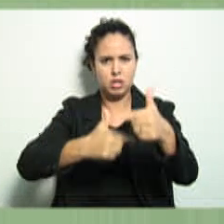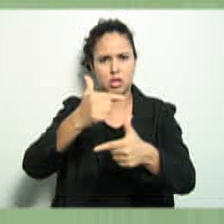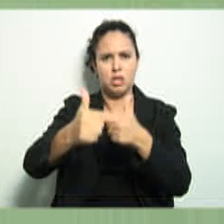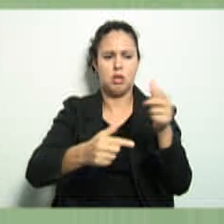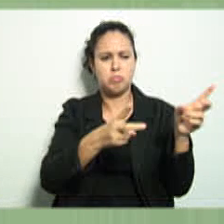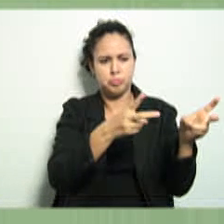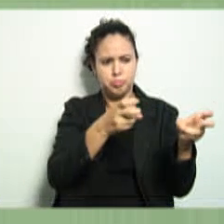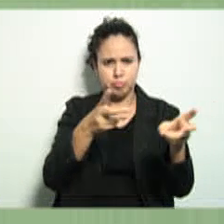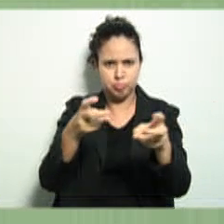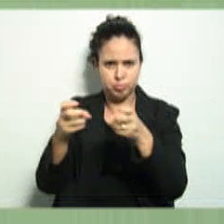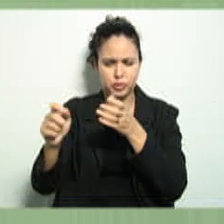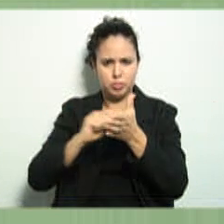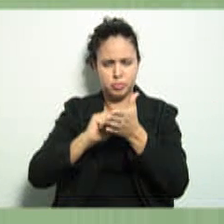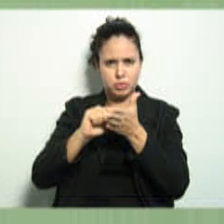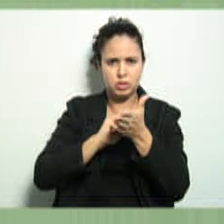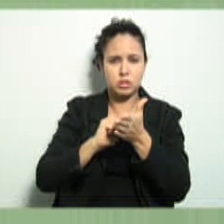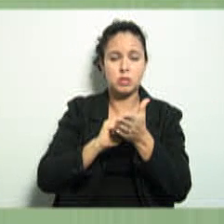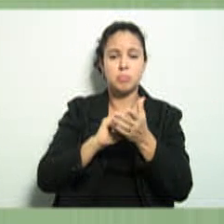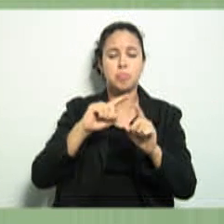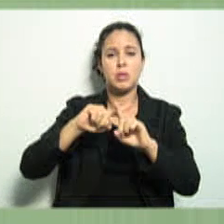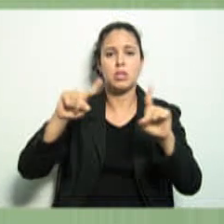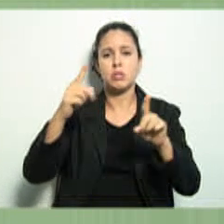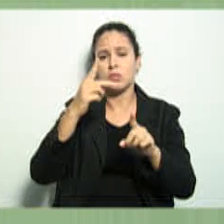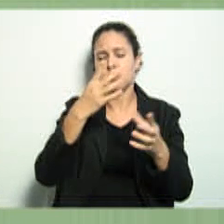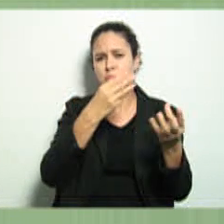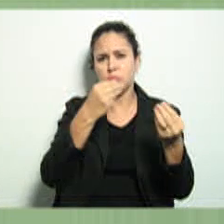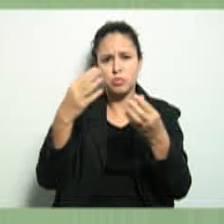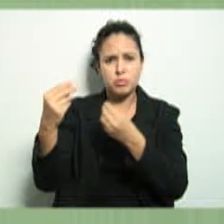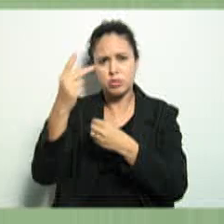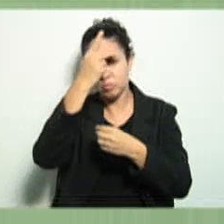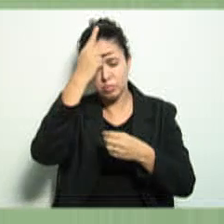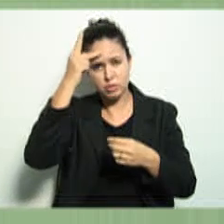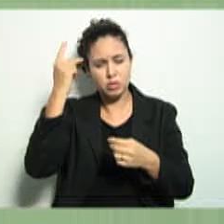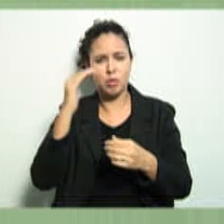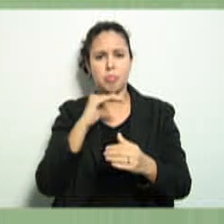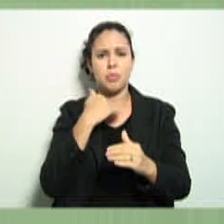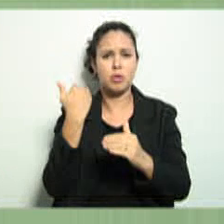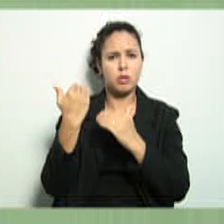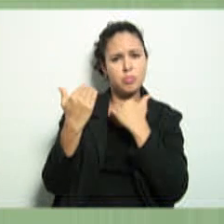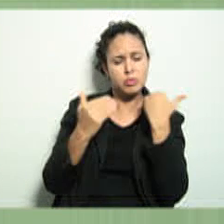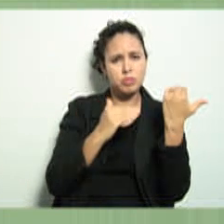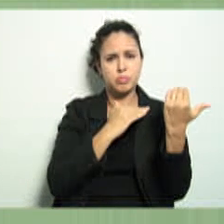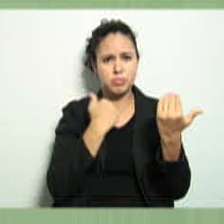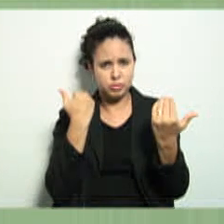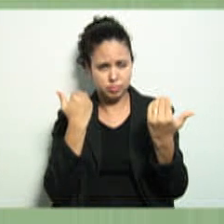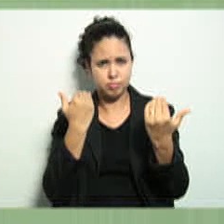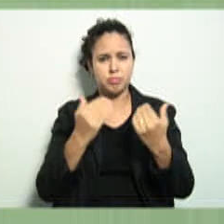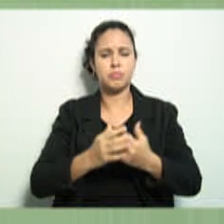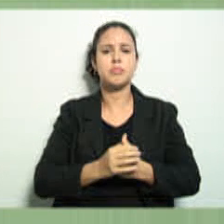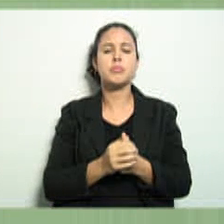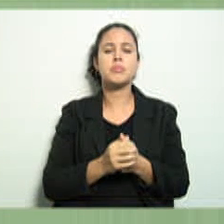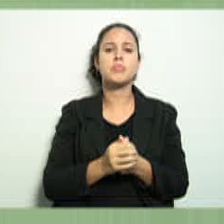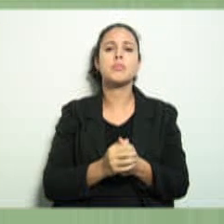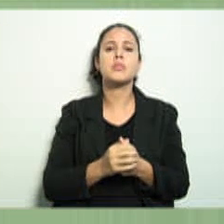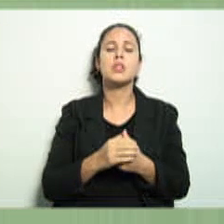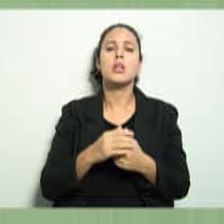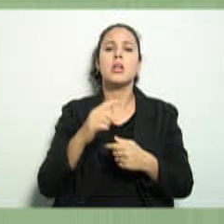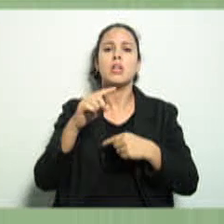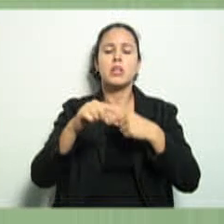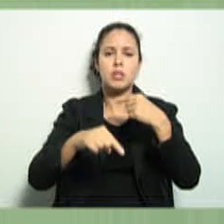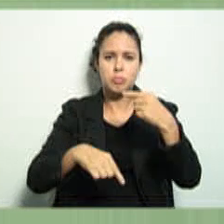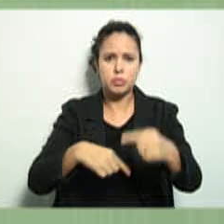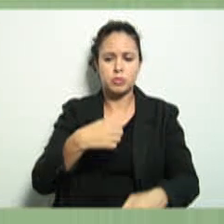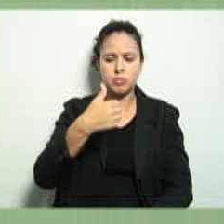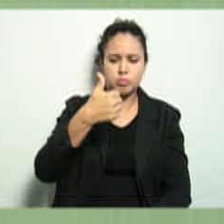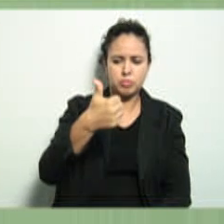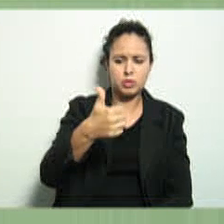O empreendimento foi firmado junto ao governo da Bolívia a partir do Tratado de Petrópolis, em